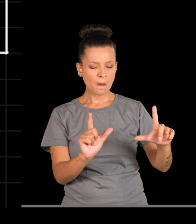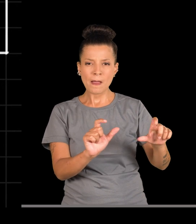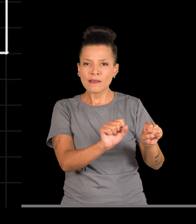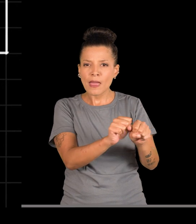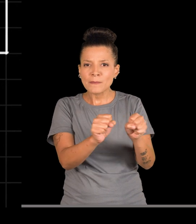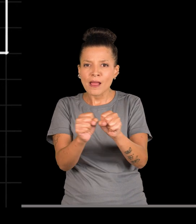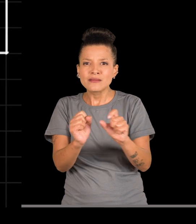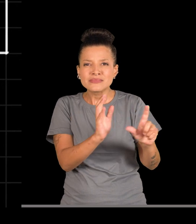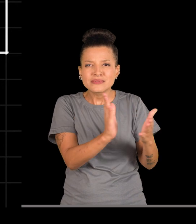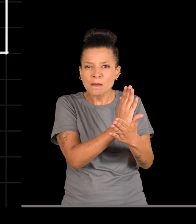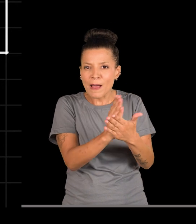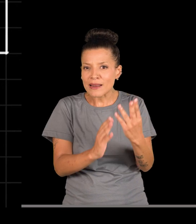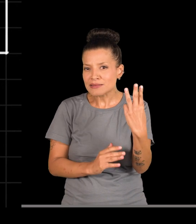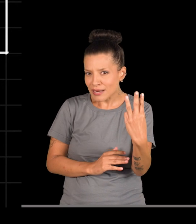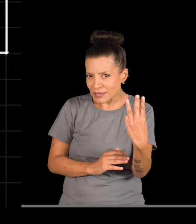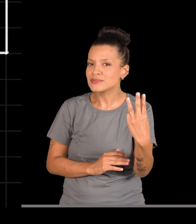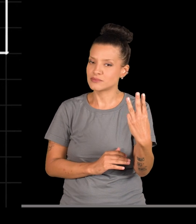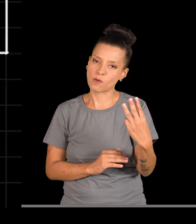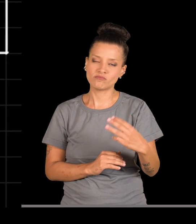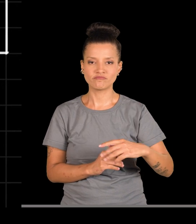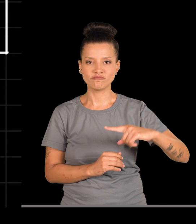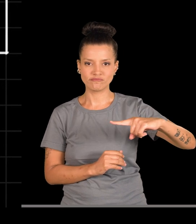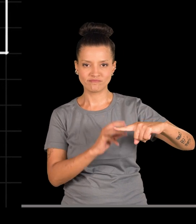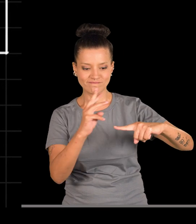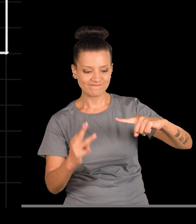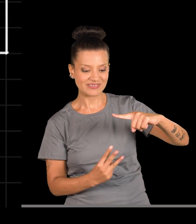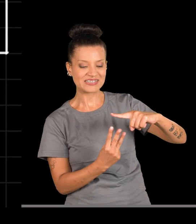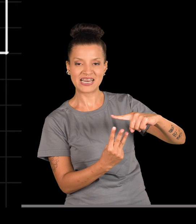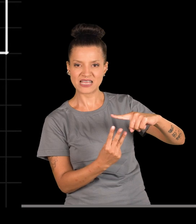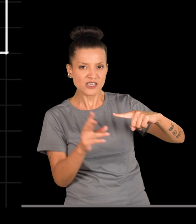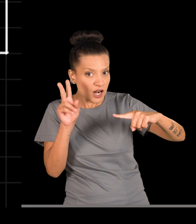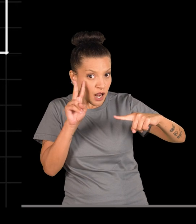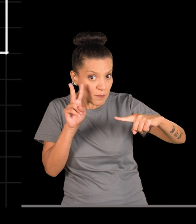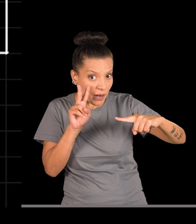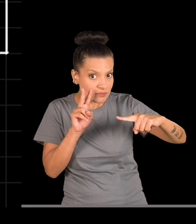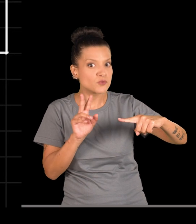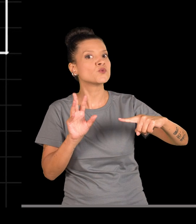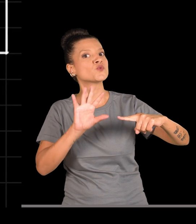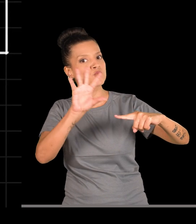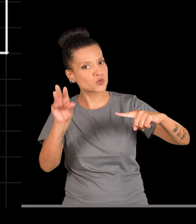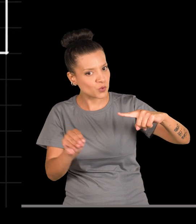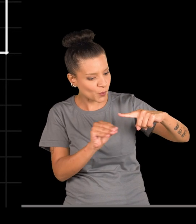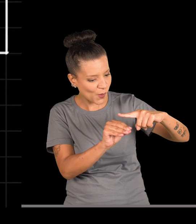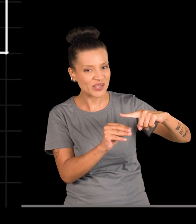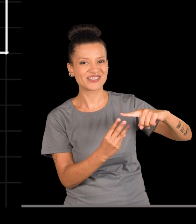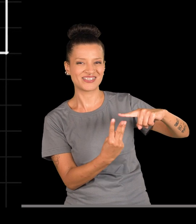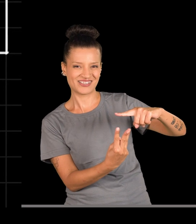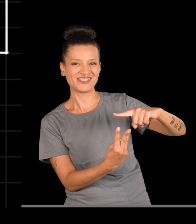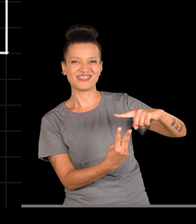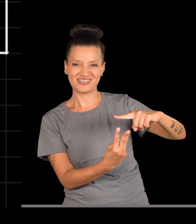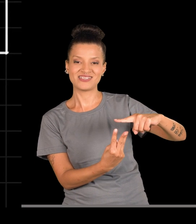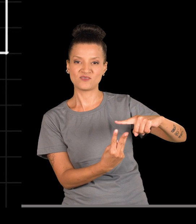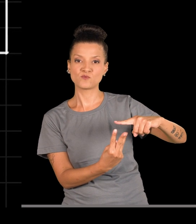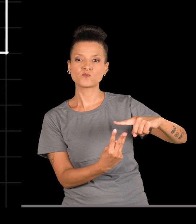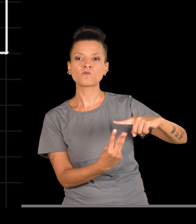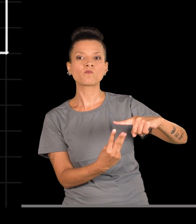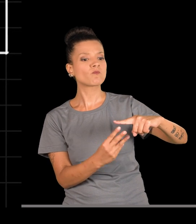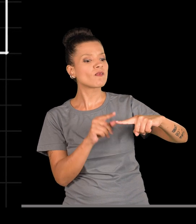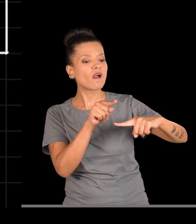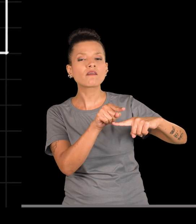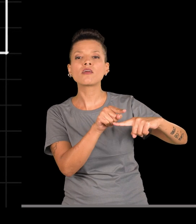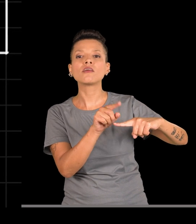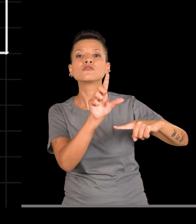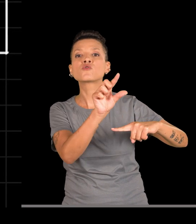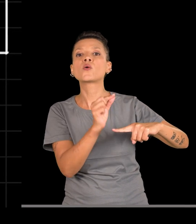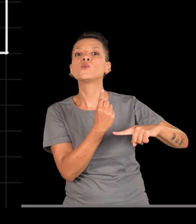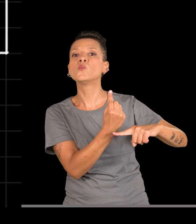Em quantas partes eu dividi esse triângulo? Em 3, então o denominador vai ser 3. É o que dá nome à fração. E o que eu pintei aqui foi